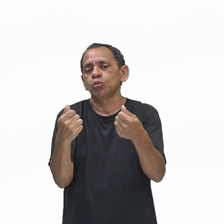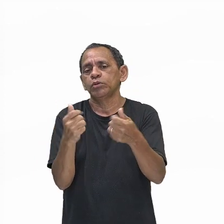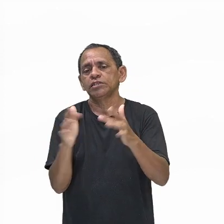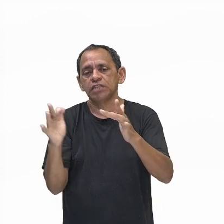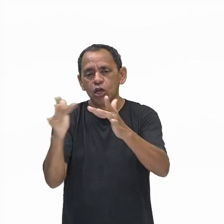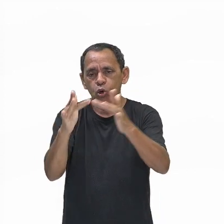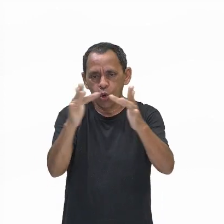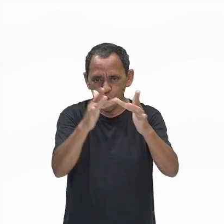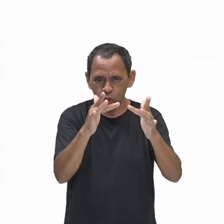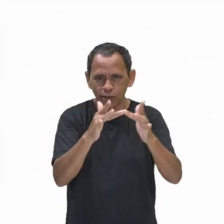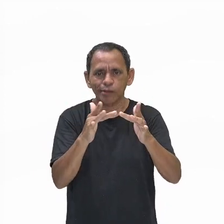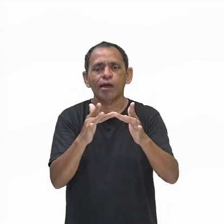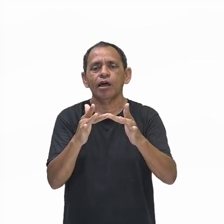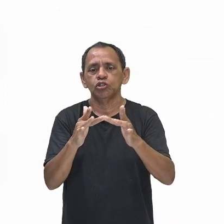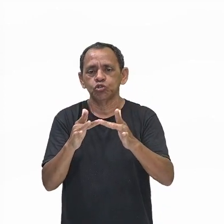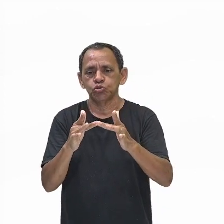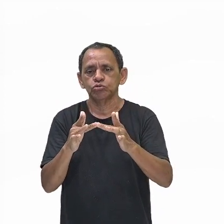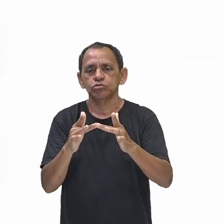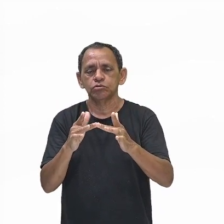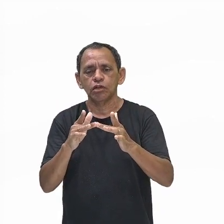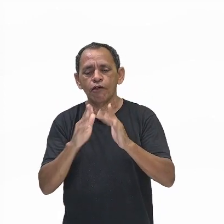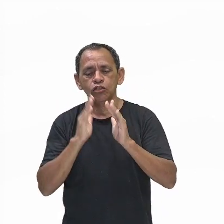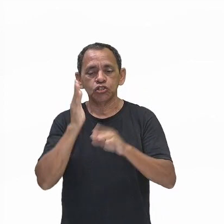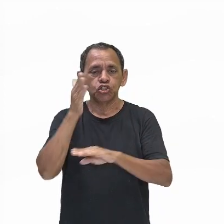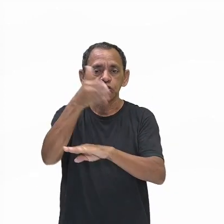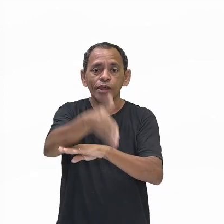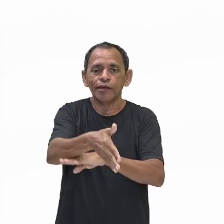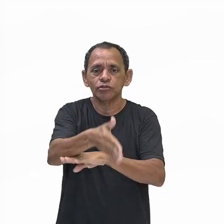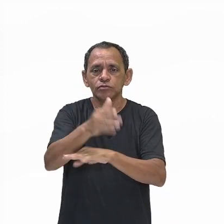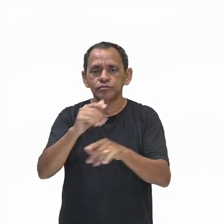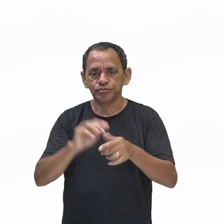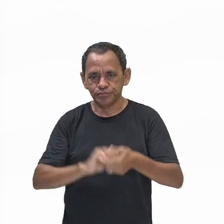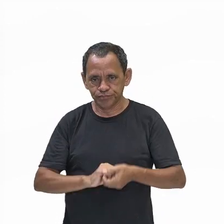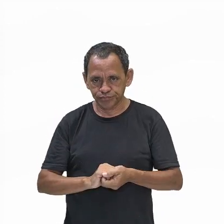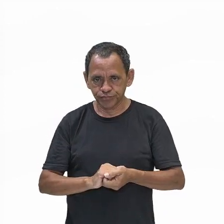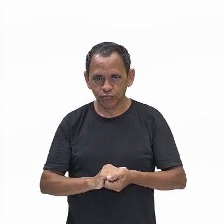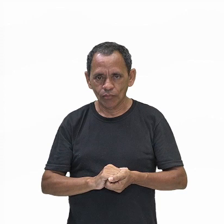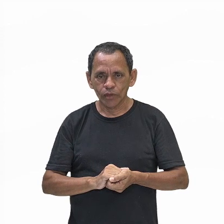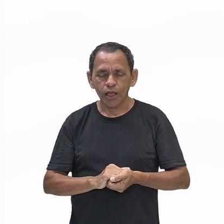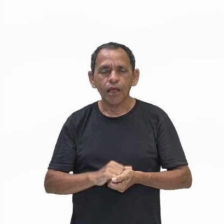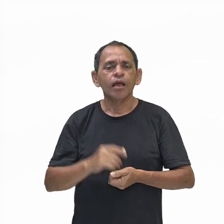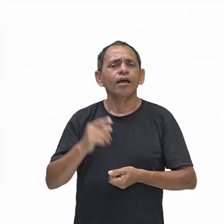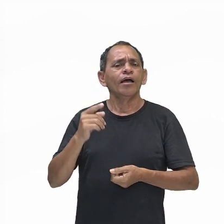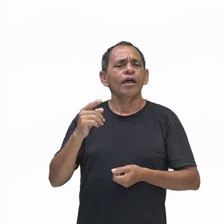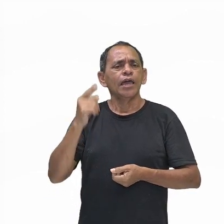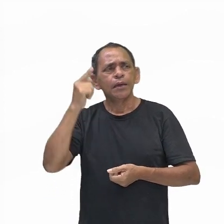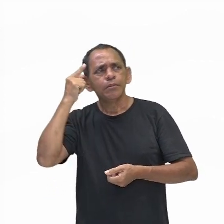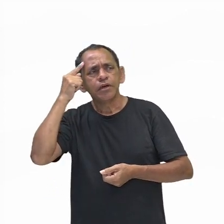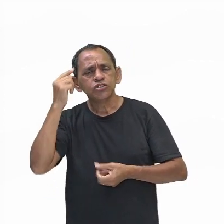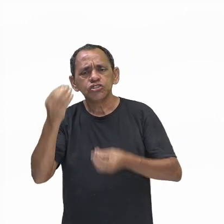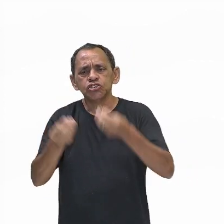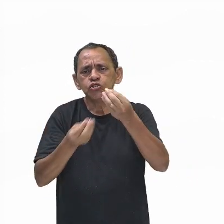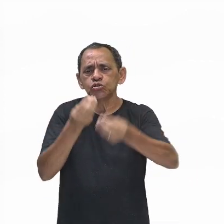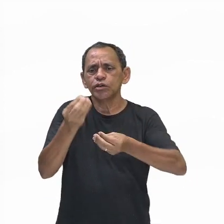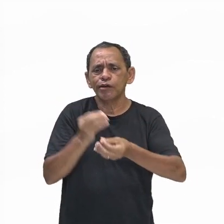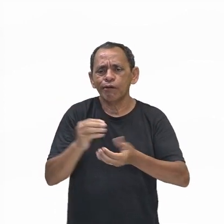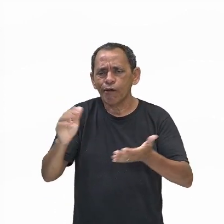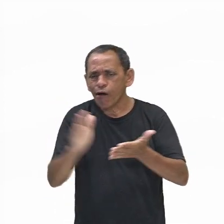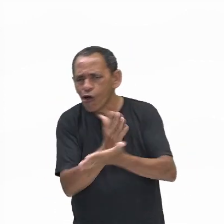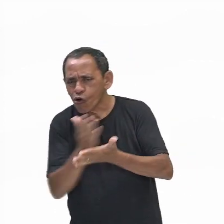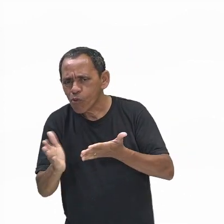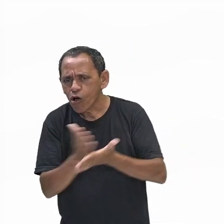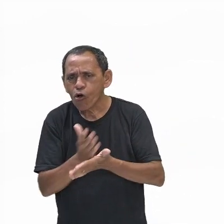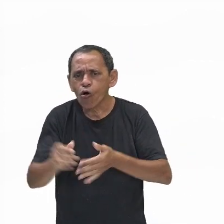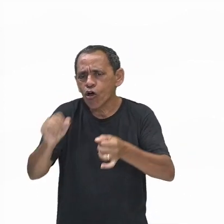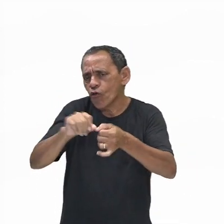de um contato direto. Tá? Então vamos imaginar o sensoriamento remoto como algo que é feito à distância, como